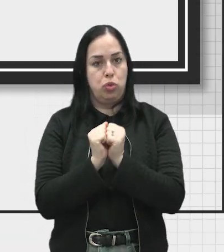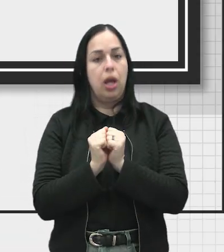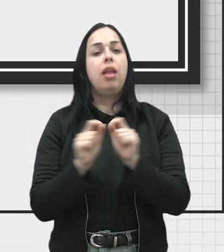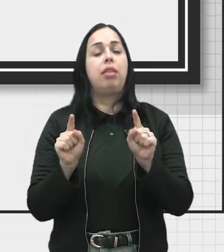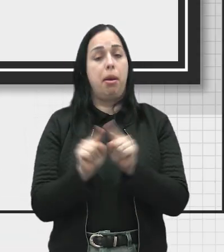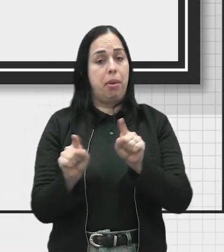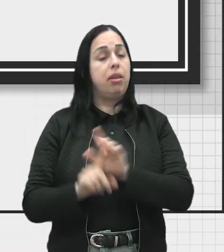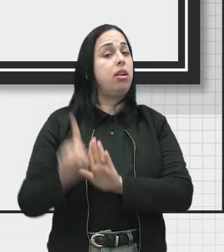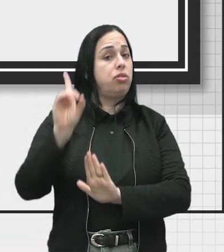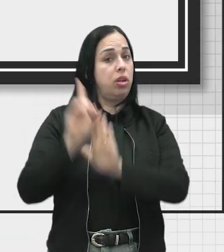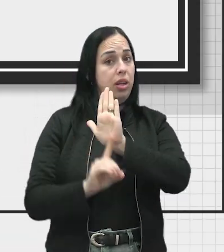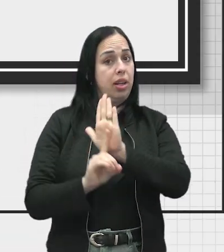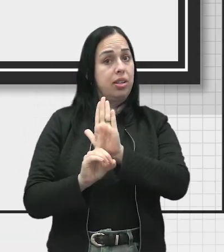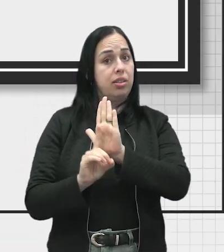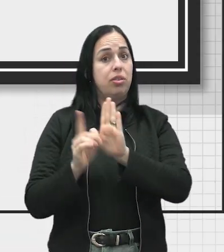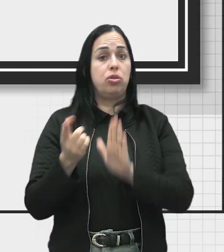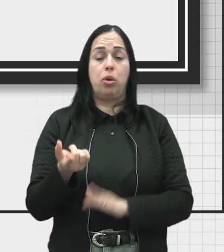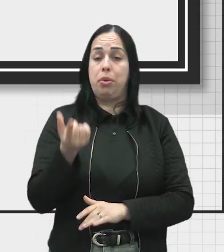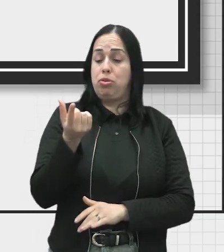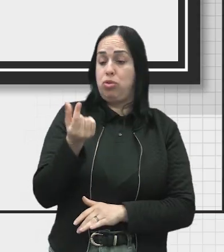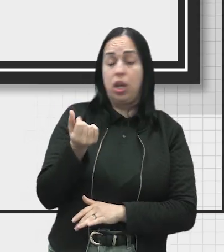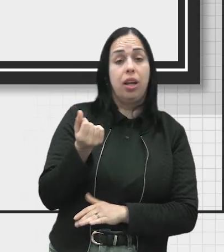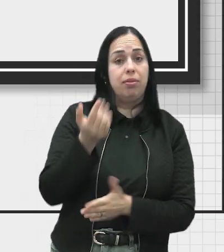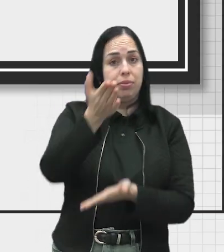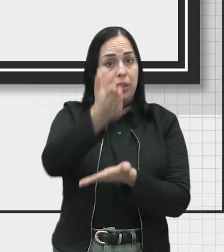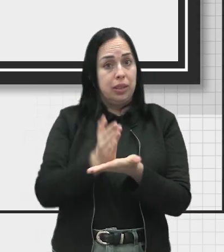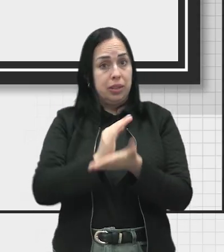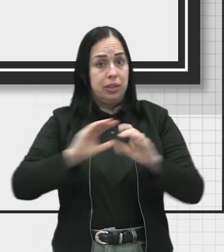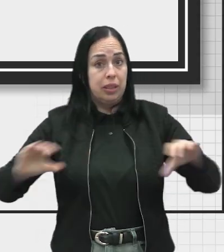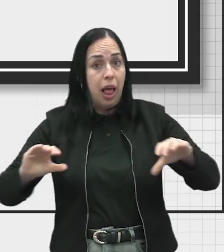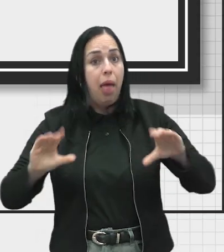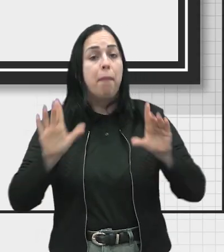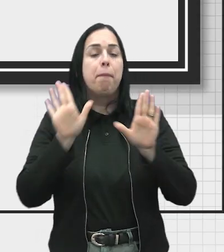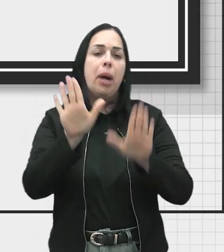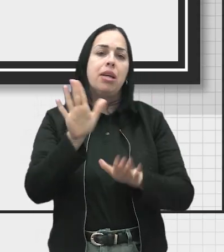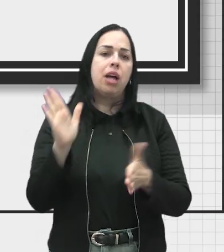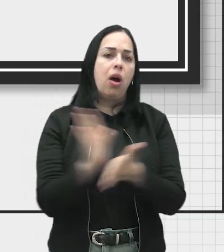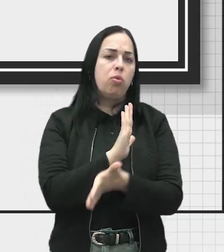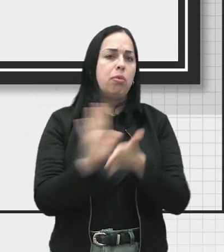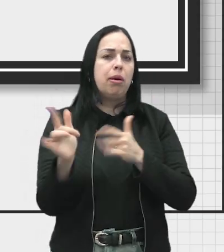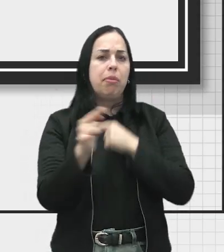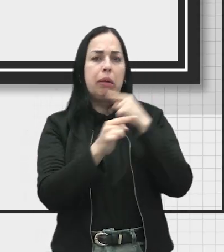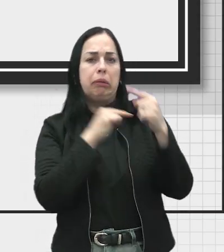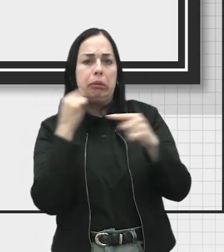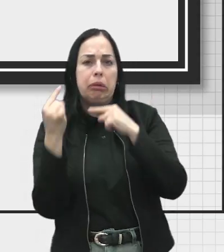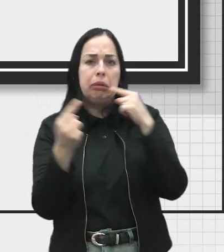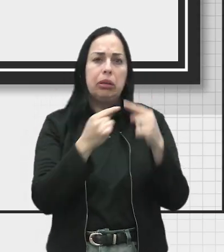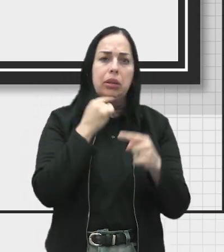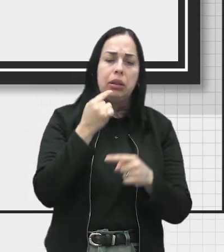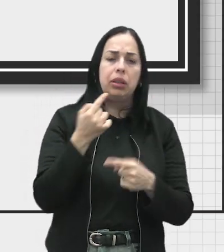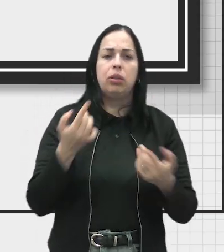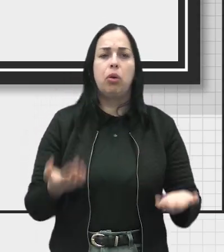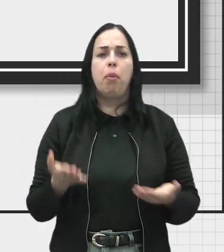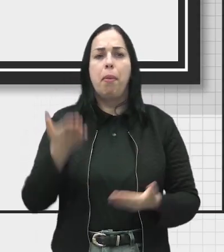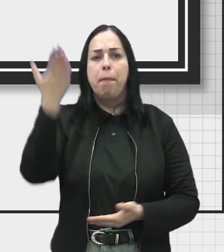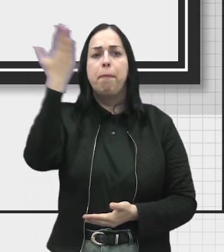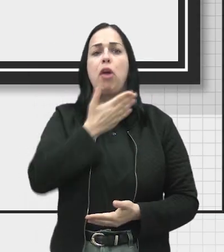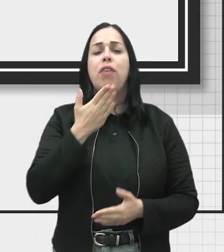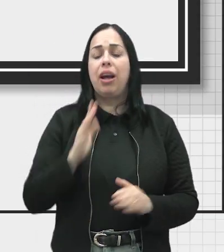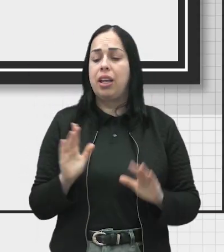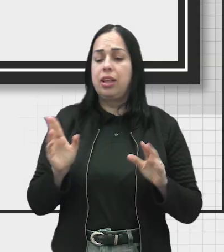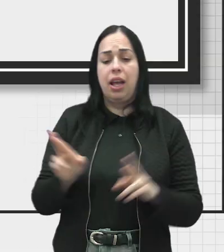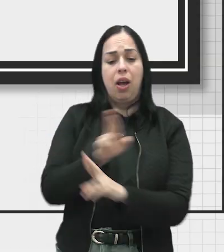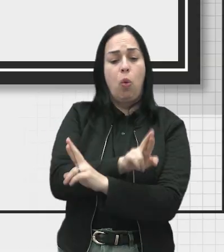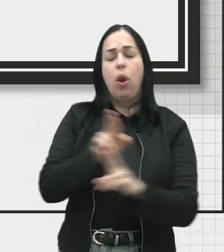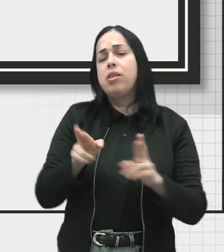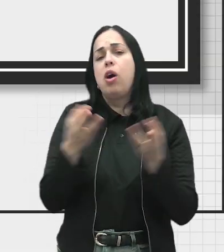por lei, inclusive sobre bens e herança. Mas muita gente ainda tem dúvidas sobre como comprovar esse